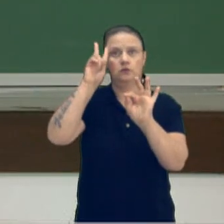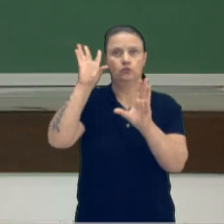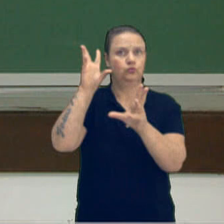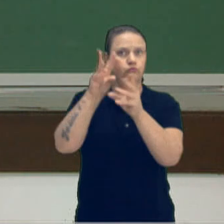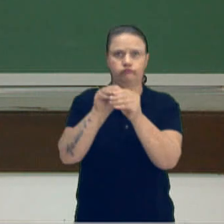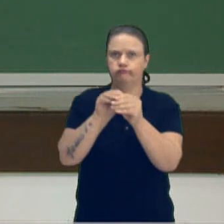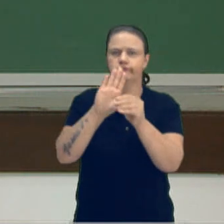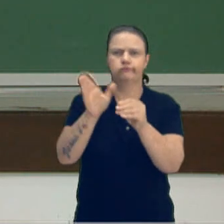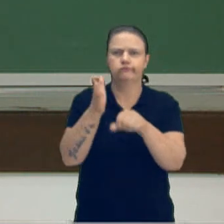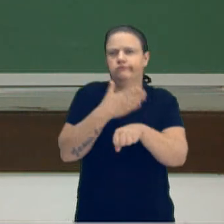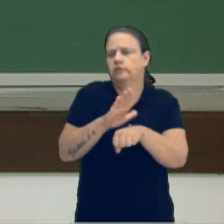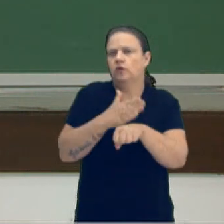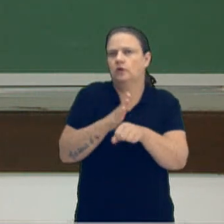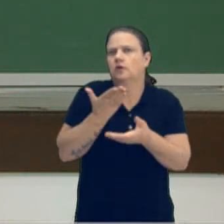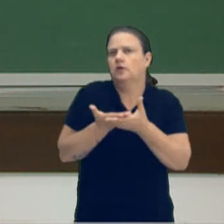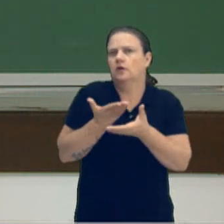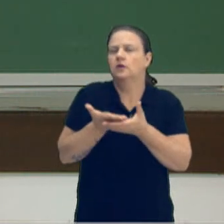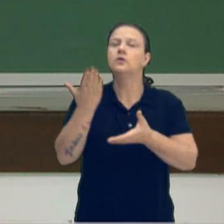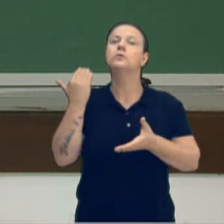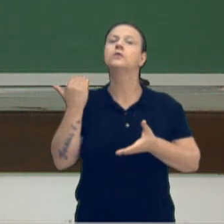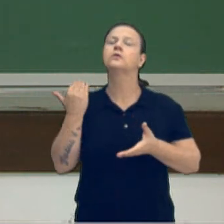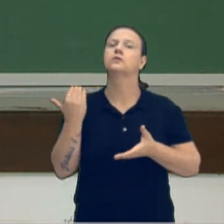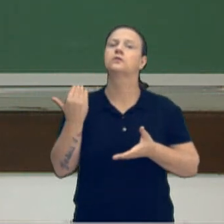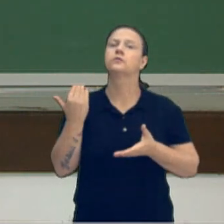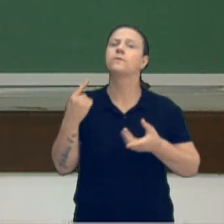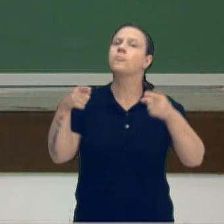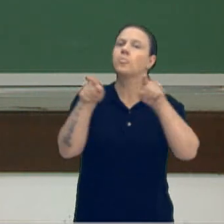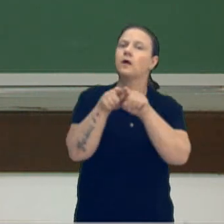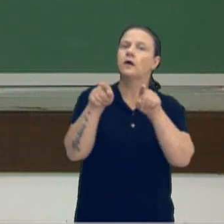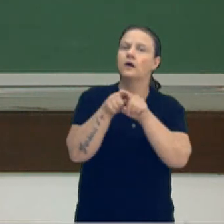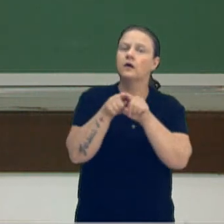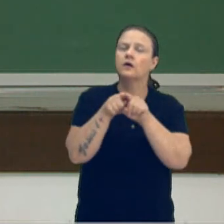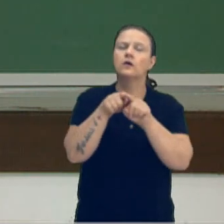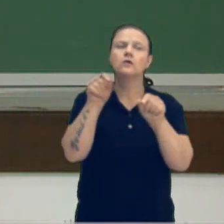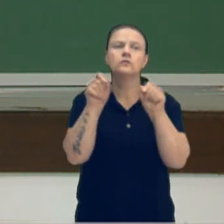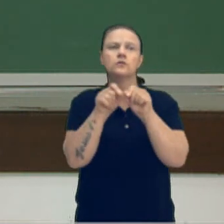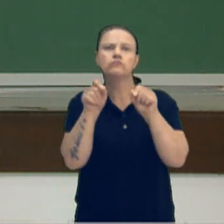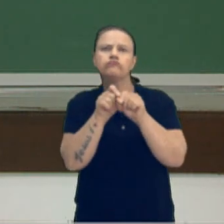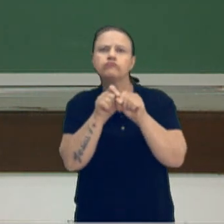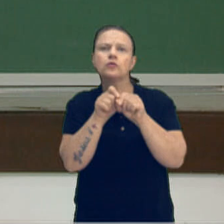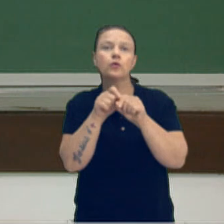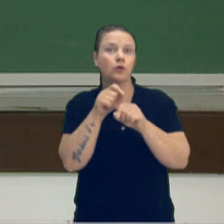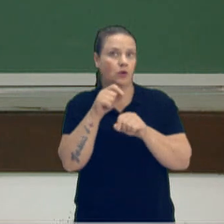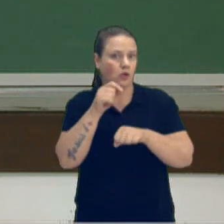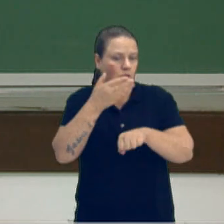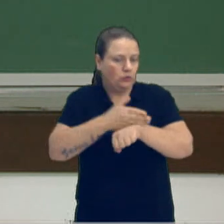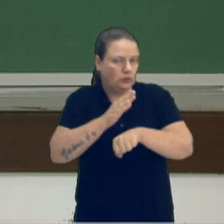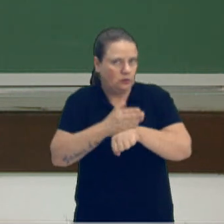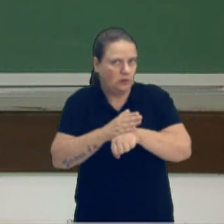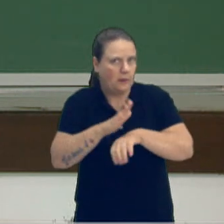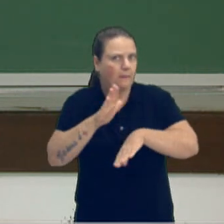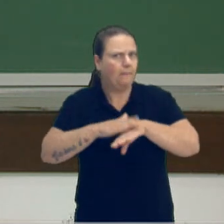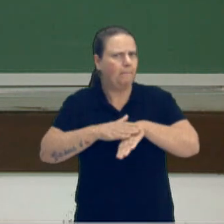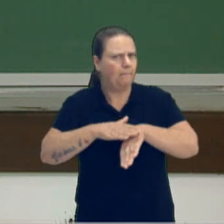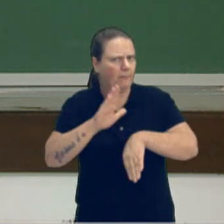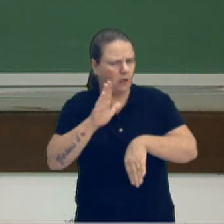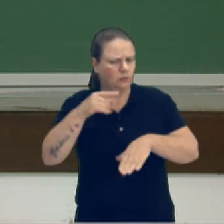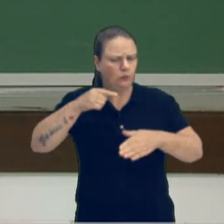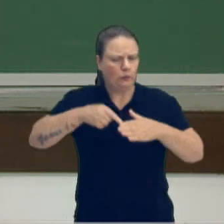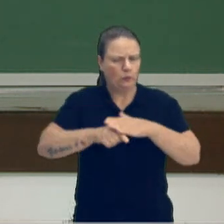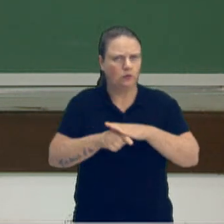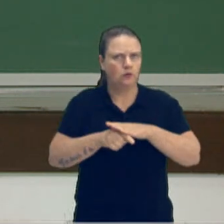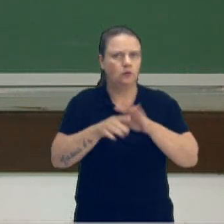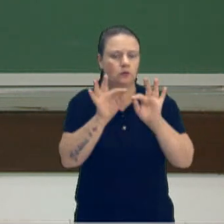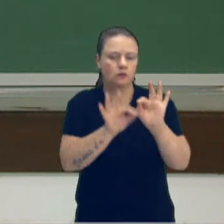essas questõezinhas nas aulas anteriores. E fazendo esse formulário, a gente vai para questões um pouquinho mais elaboradas dentro de